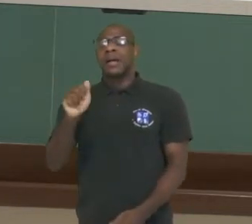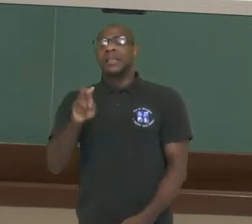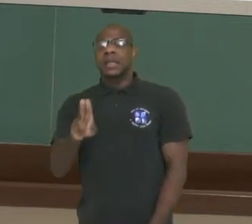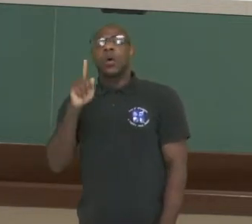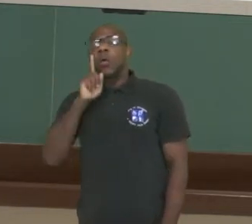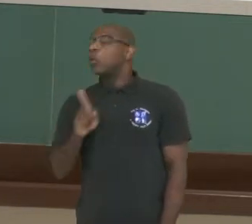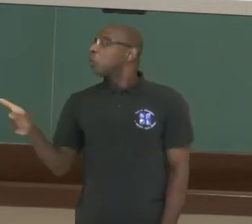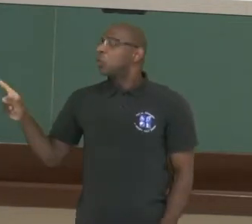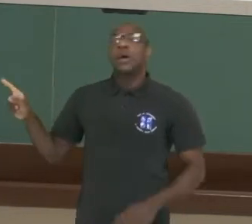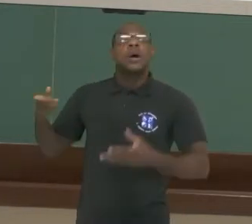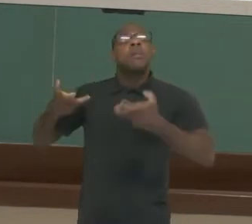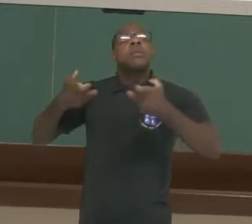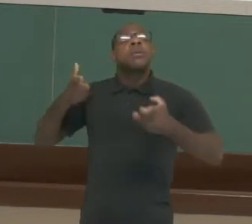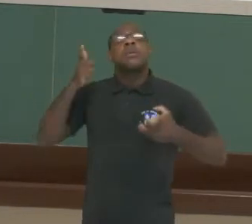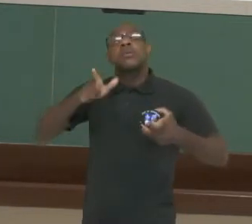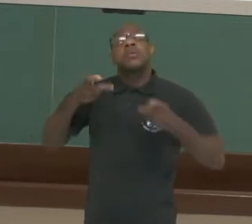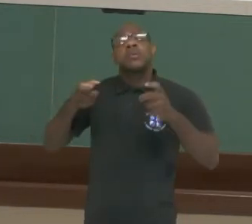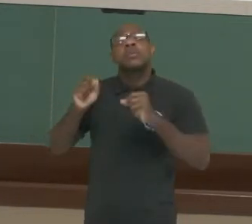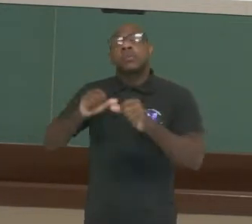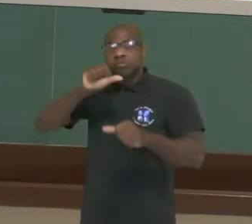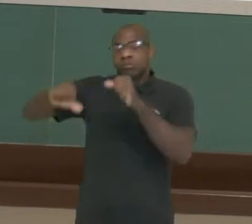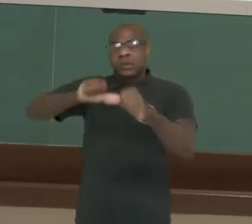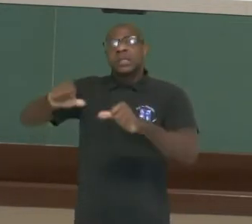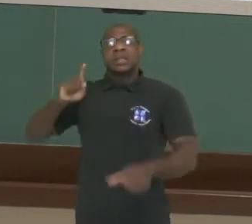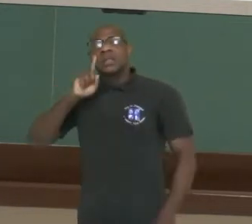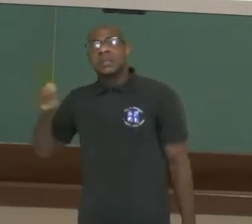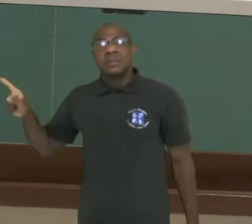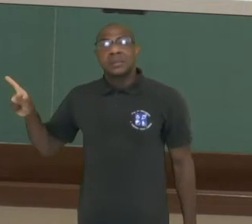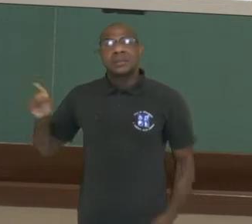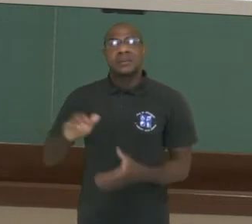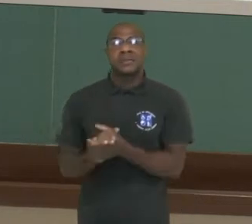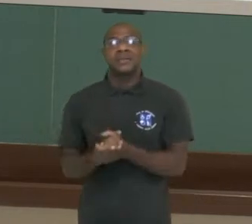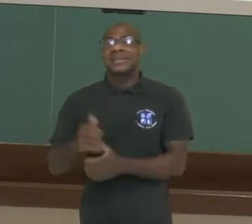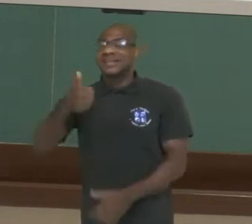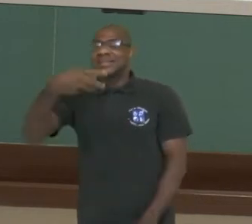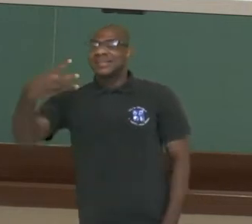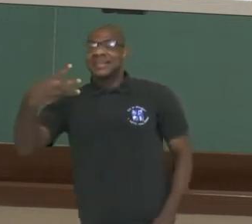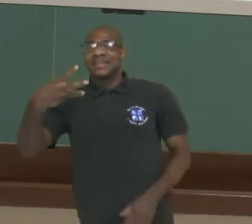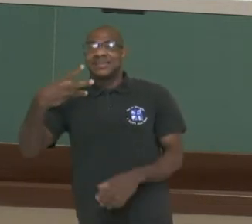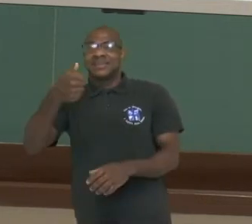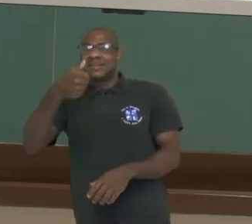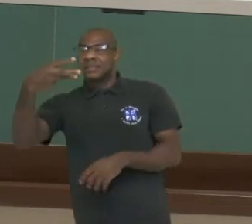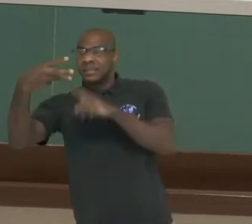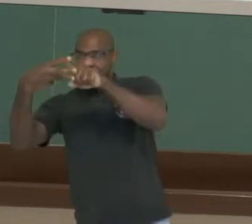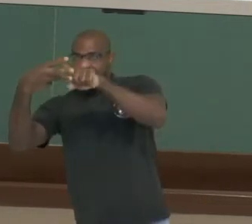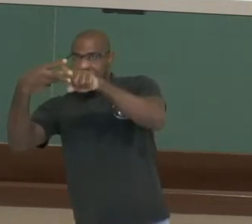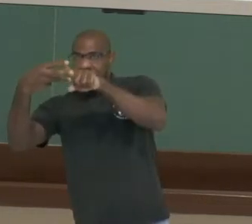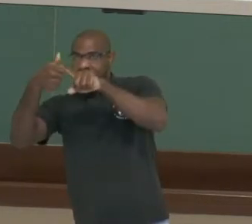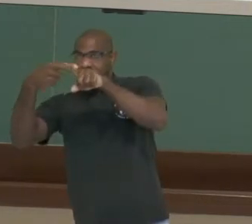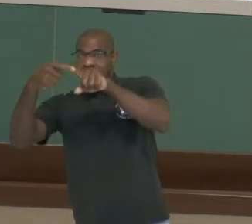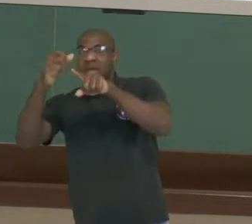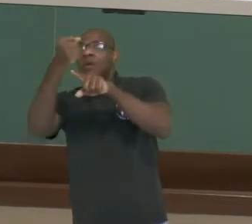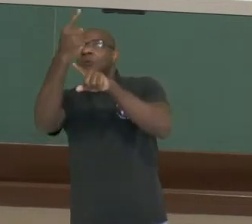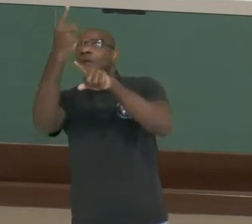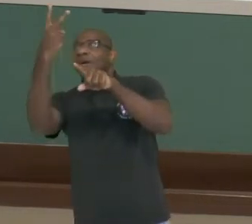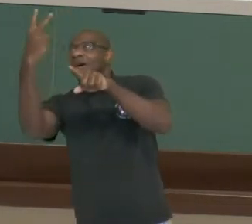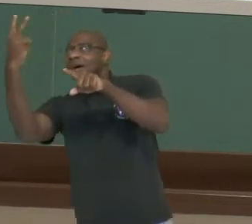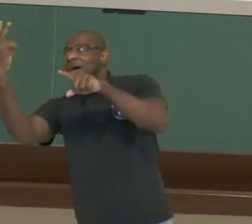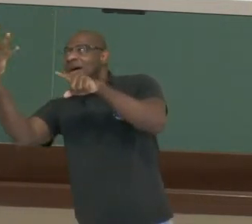conseguimos observar uma alteração no conjunto 13. Então, em vez de